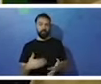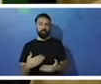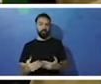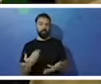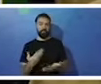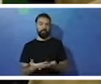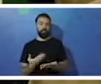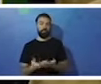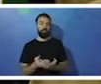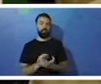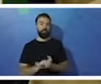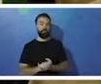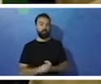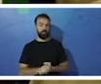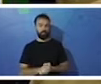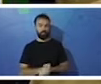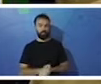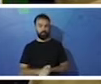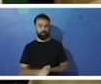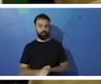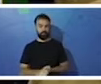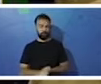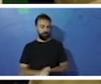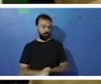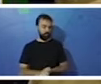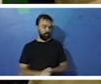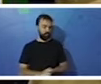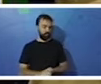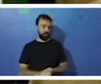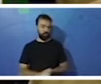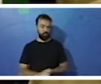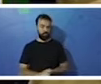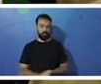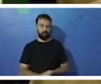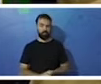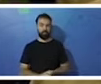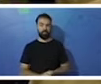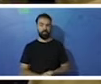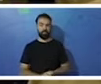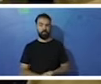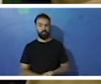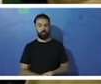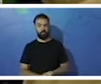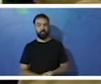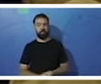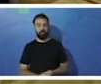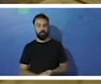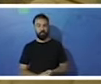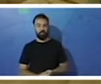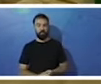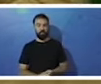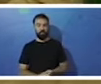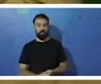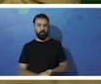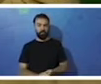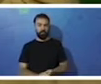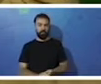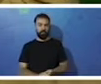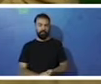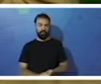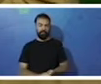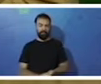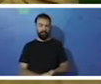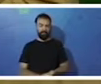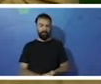parte dessa sobra, né? O que sobra nós chamamos de resto. Mas, por enquanto, nós estamos estudando